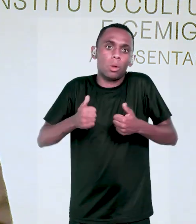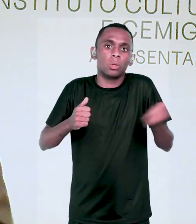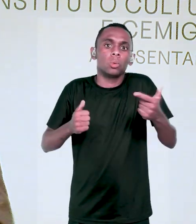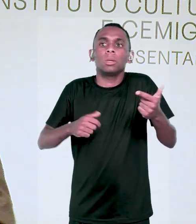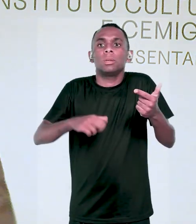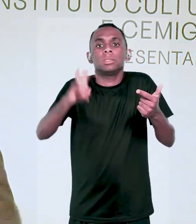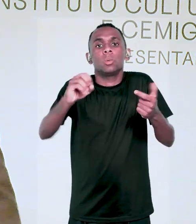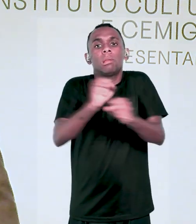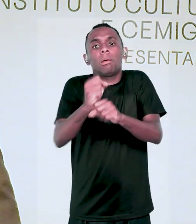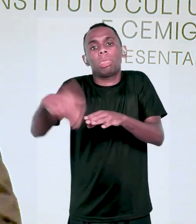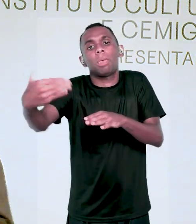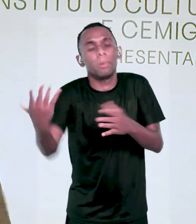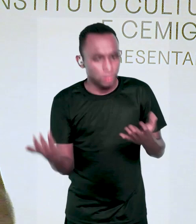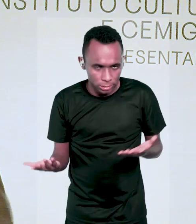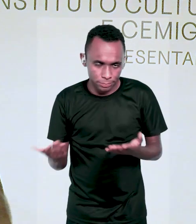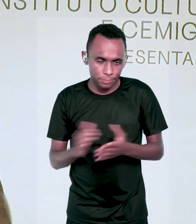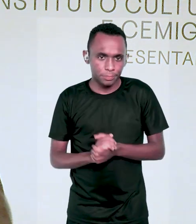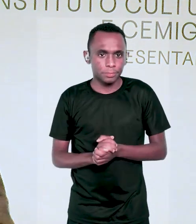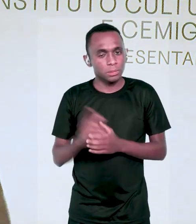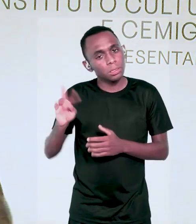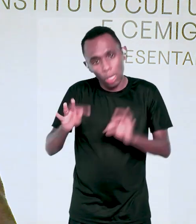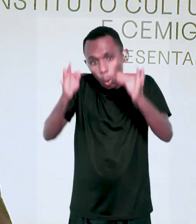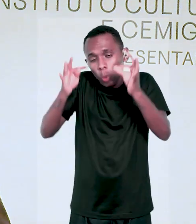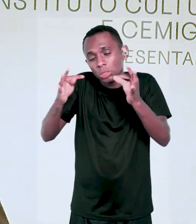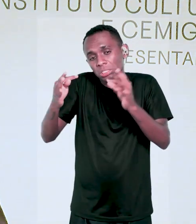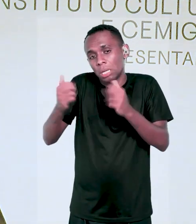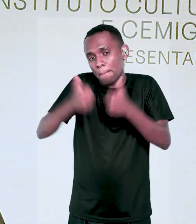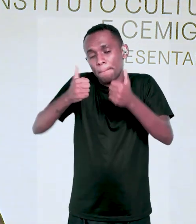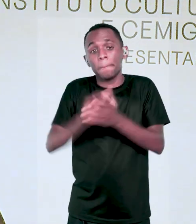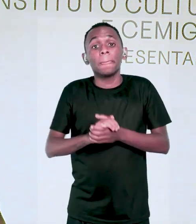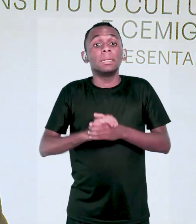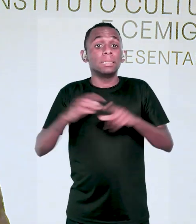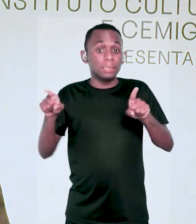é melhor ser operado hoje do que há 50 anos uma cirurgia